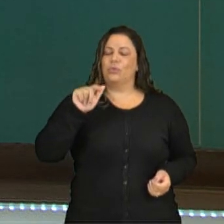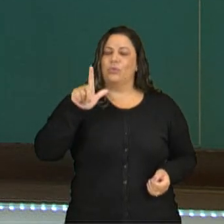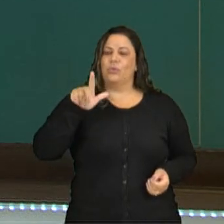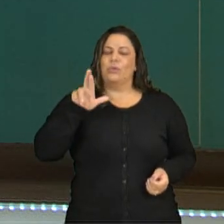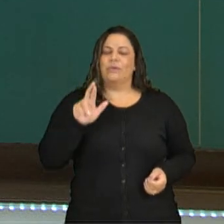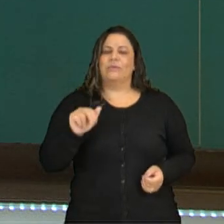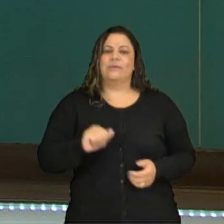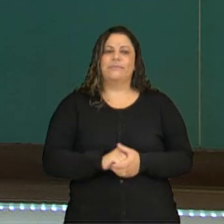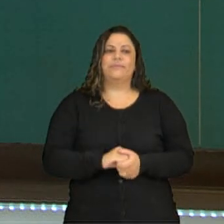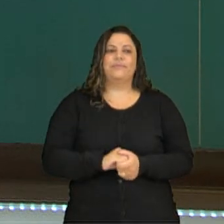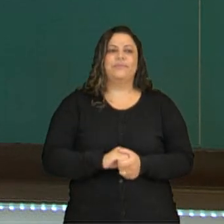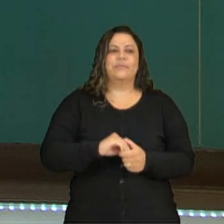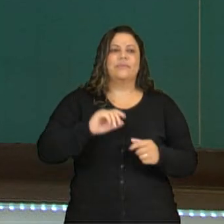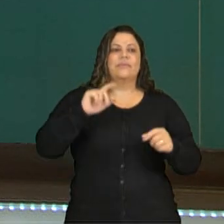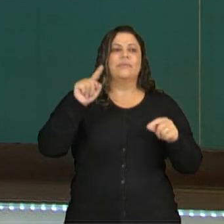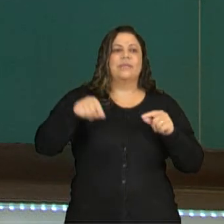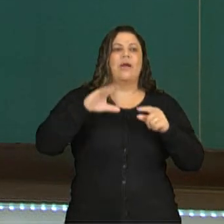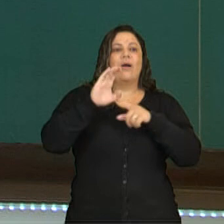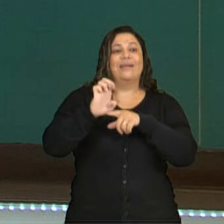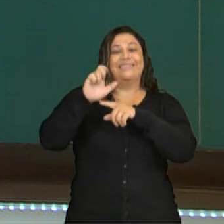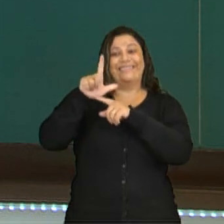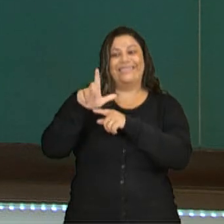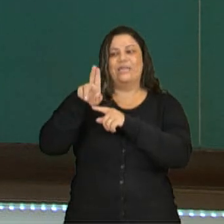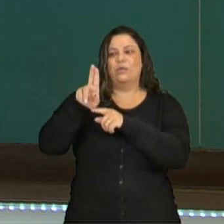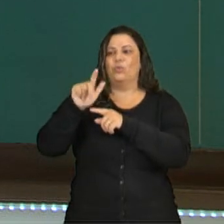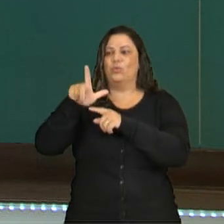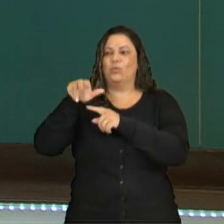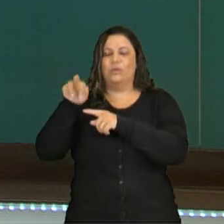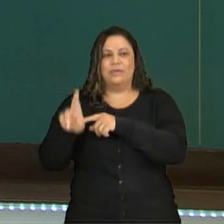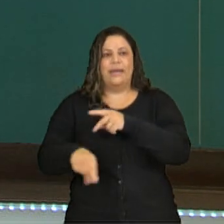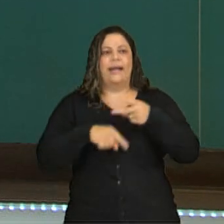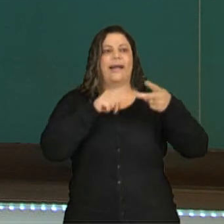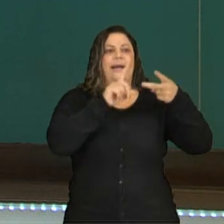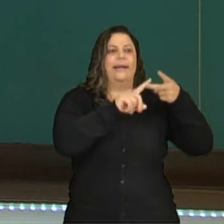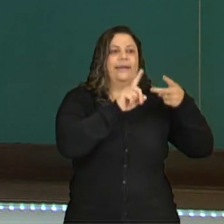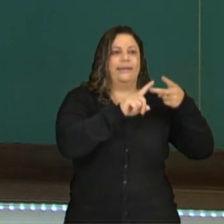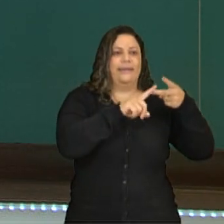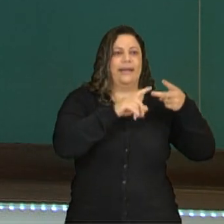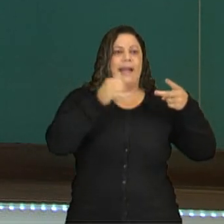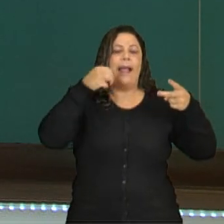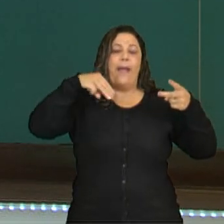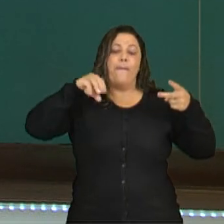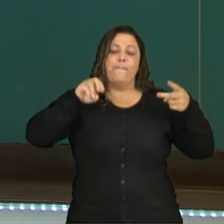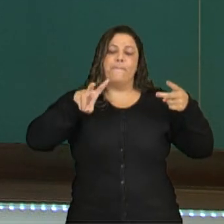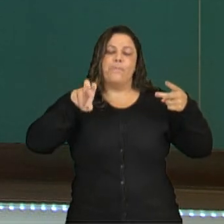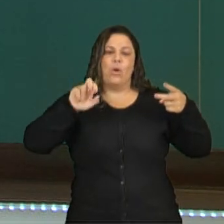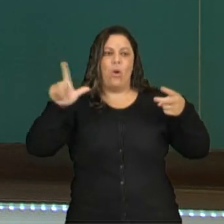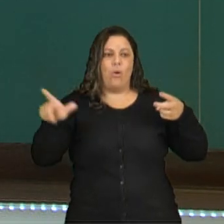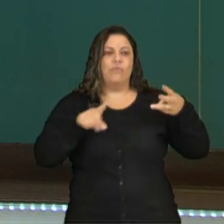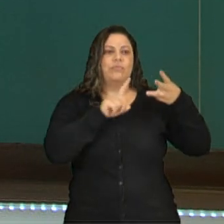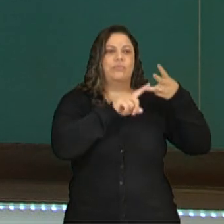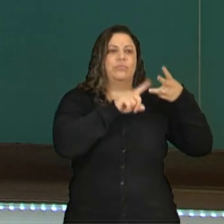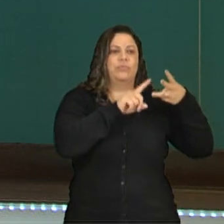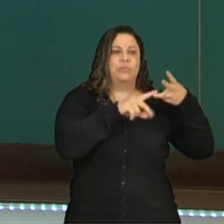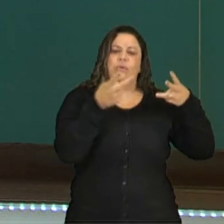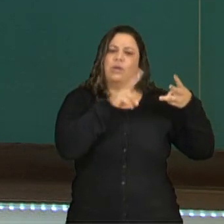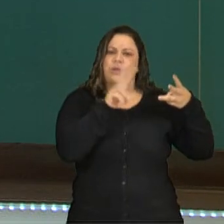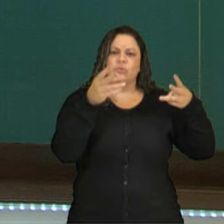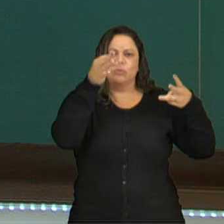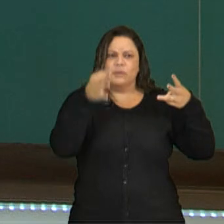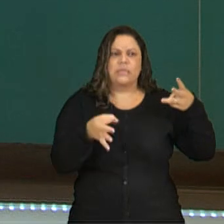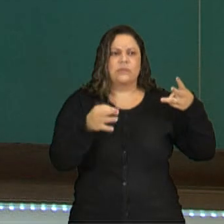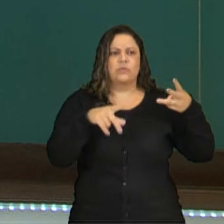Ou alternativa C, ambas estão corretas. Então, aqui eu quero que você escolha uma das alternativas